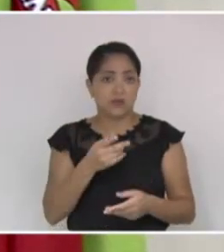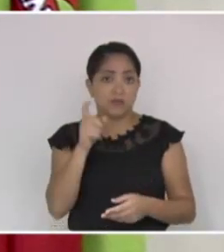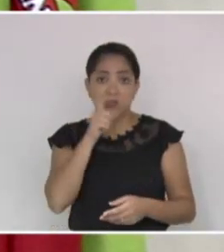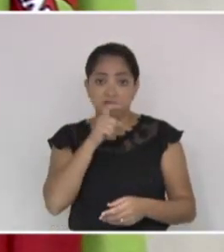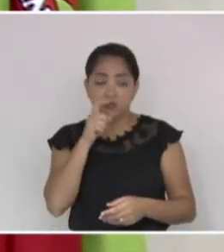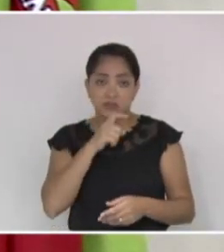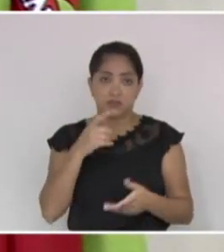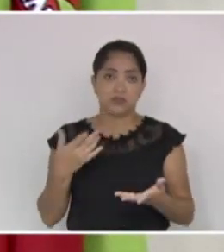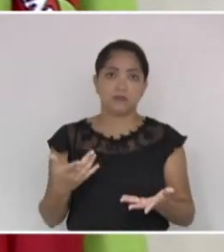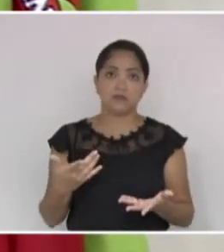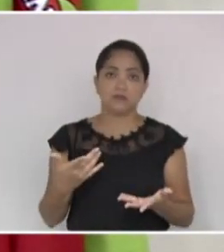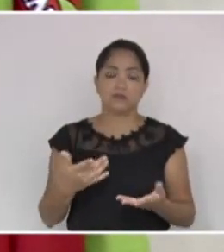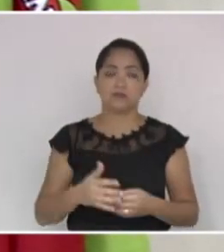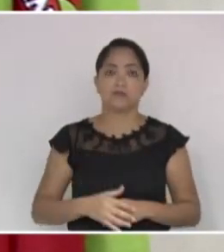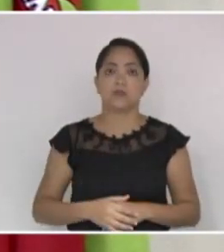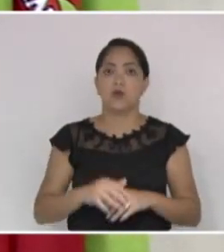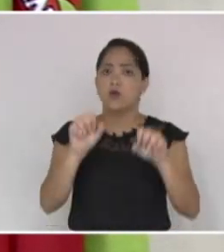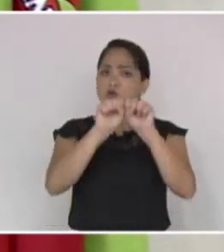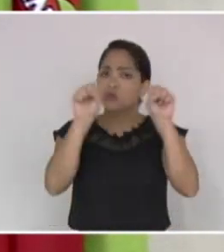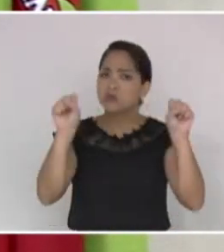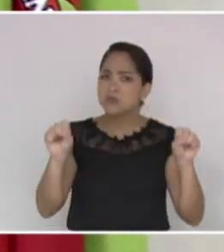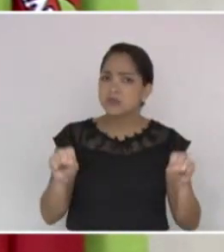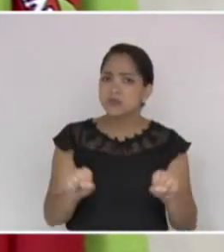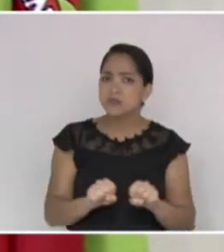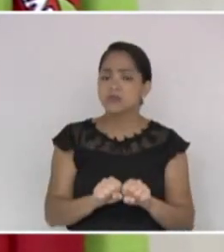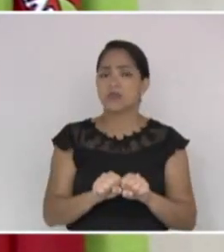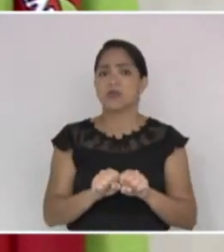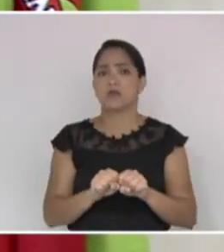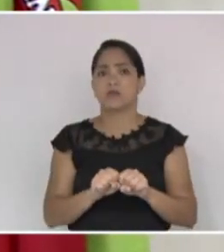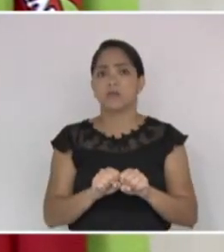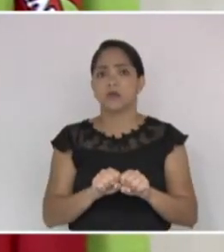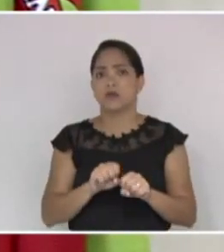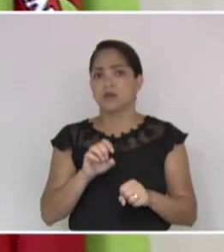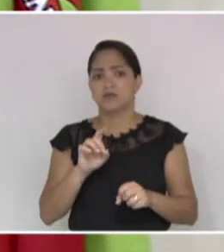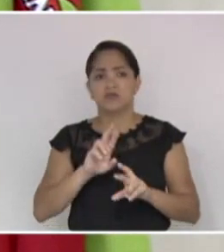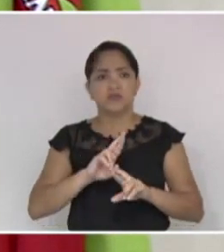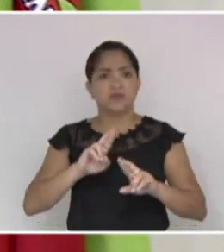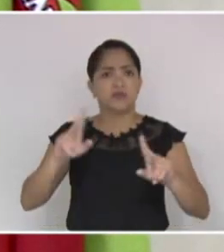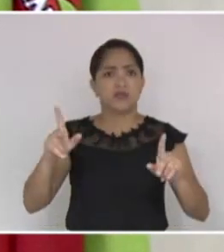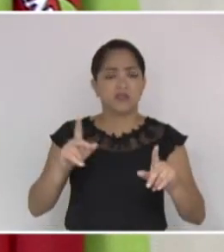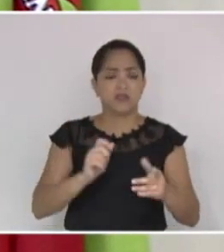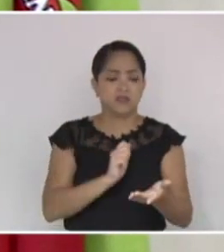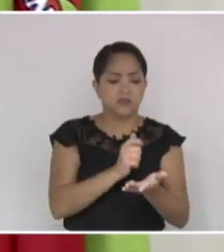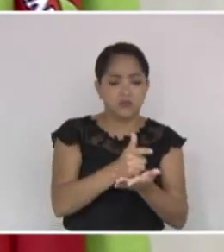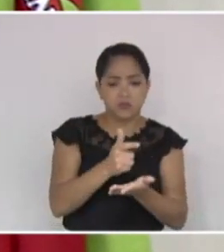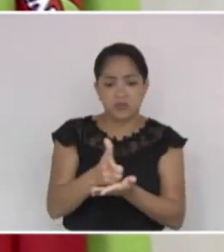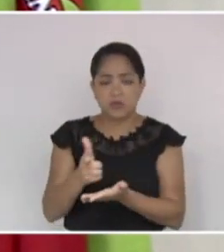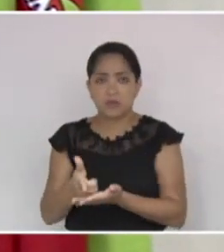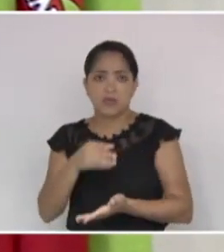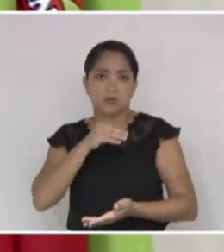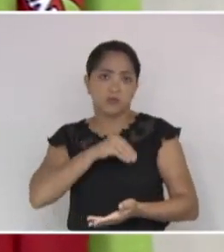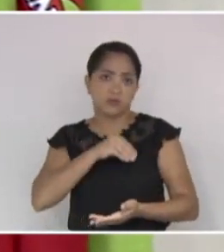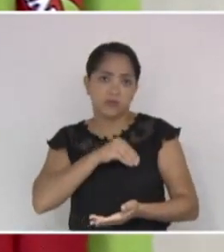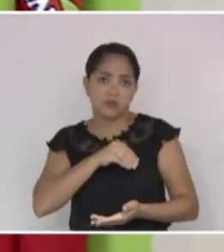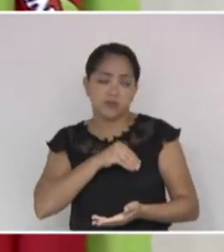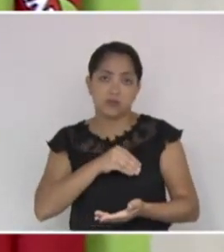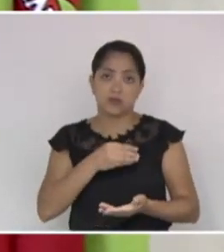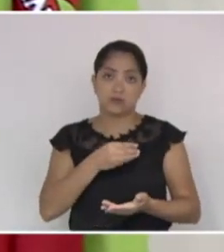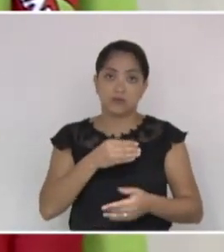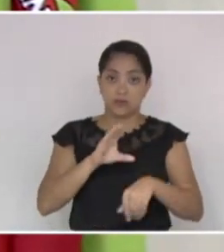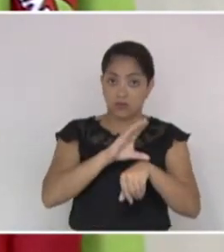sistema nunca foi baseado apenas nas contribuições sobre as folhas salariais. A Constituição